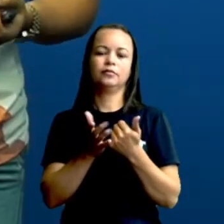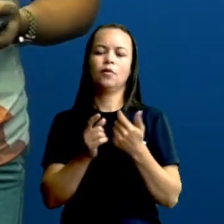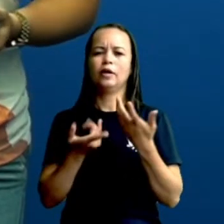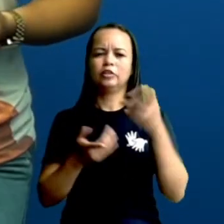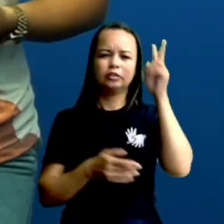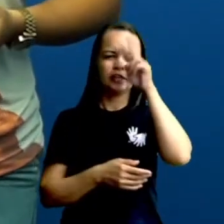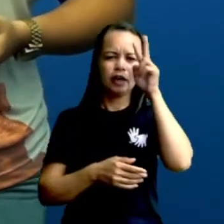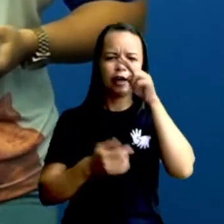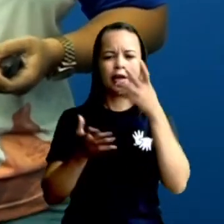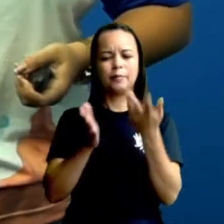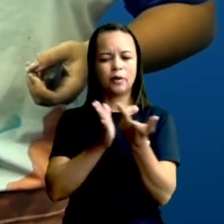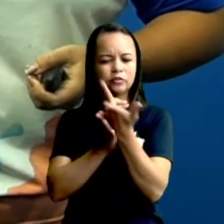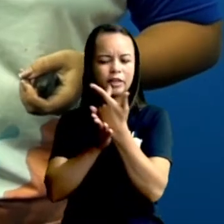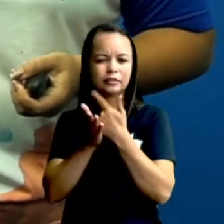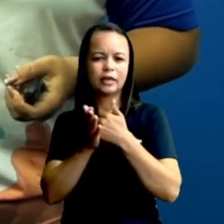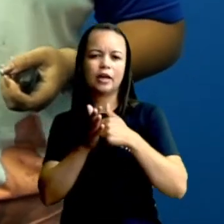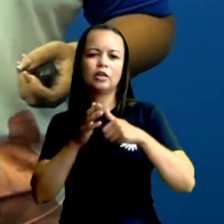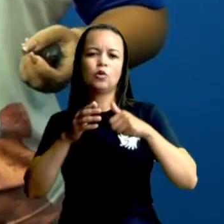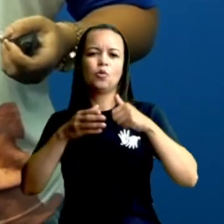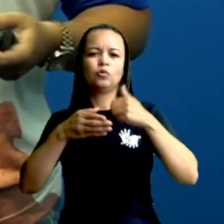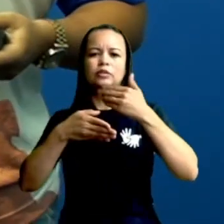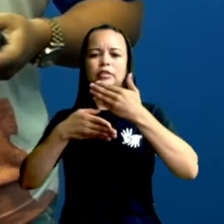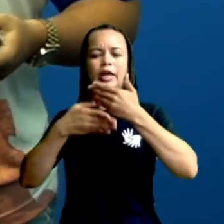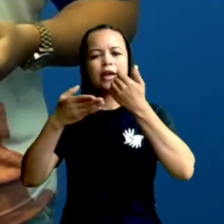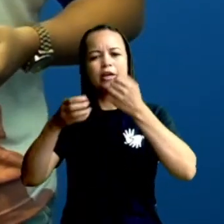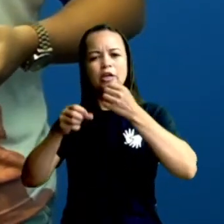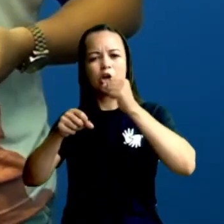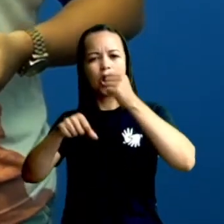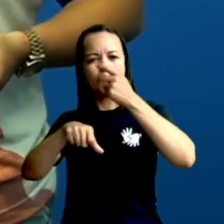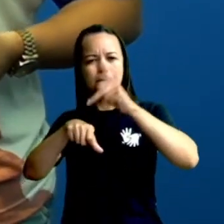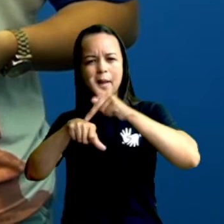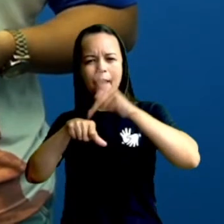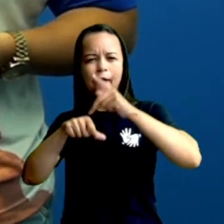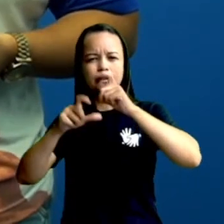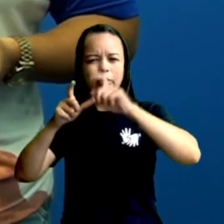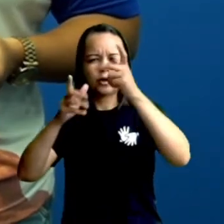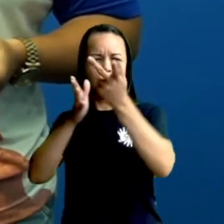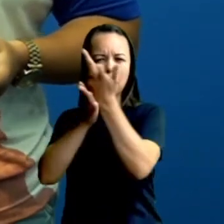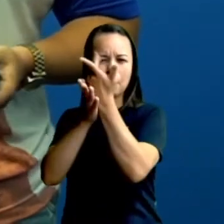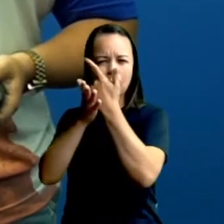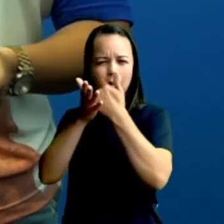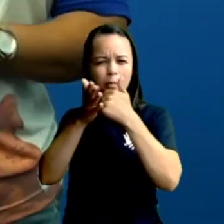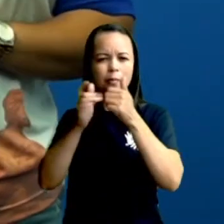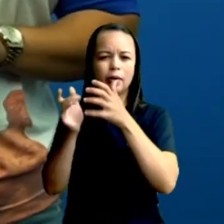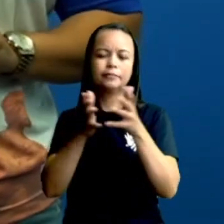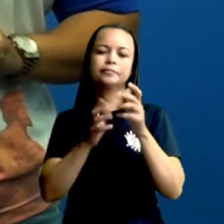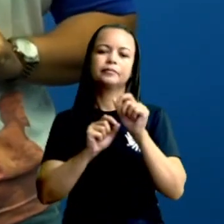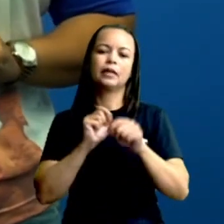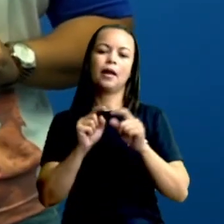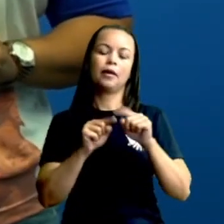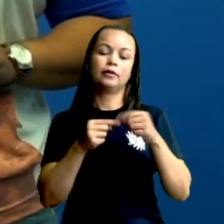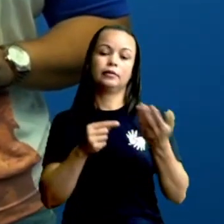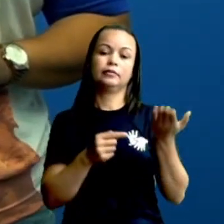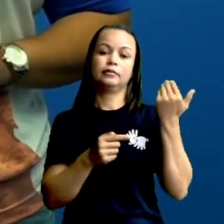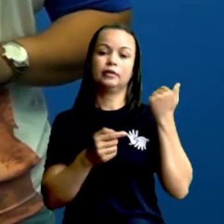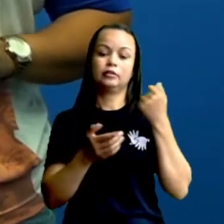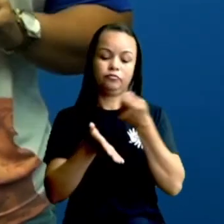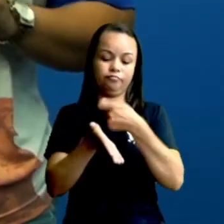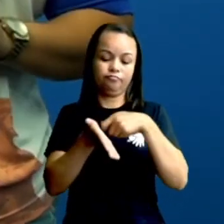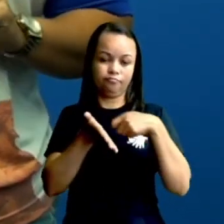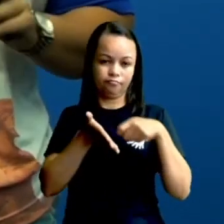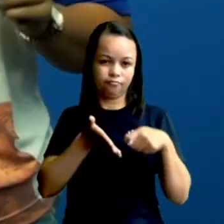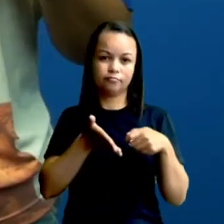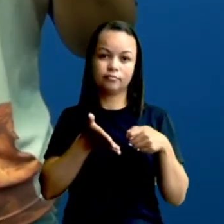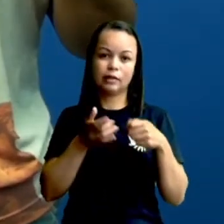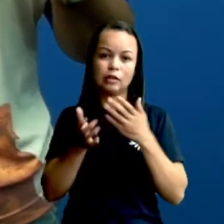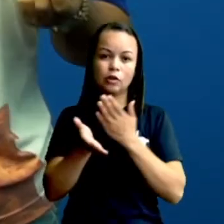dos desenhos rupestres, que é aqueles desenhos em rochas. A história já começou a ser contada desde aquela época. Mas com a invenção da escrita é